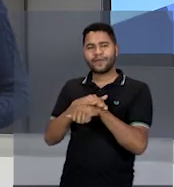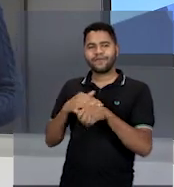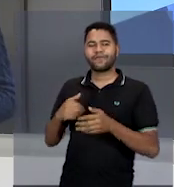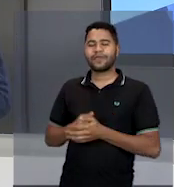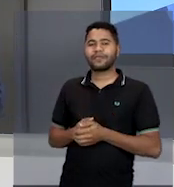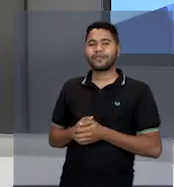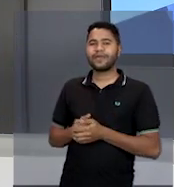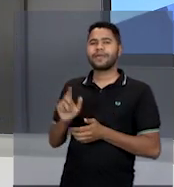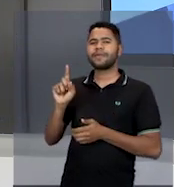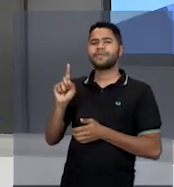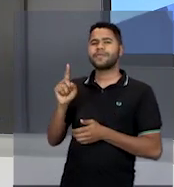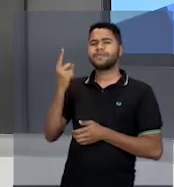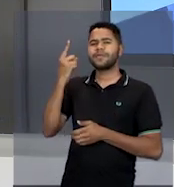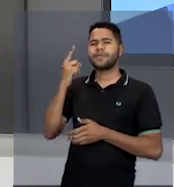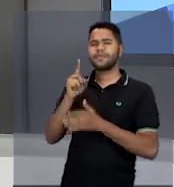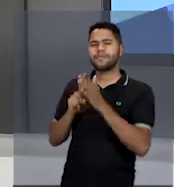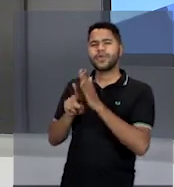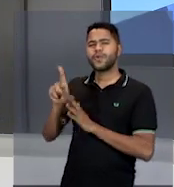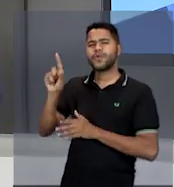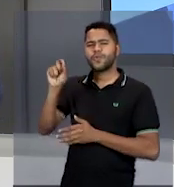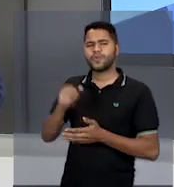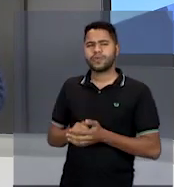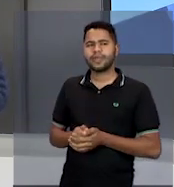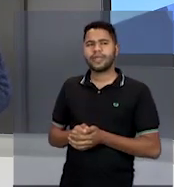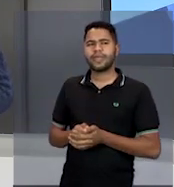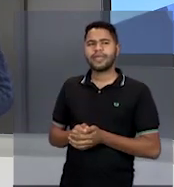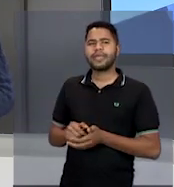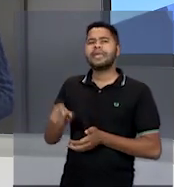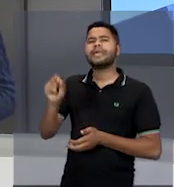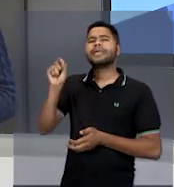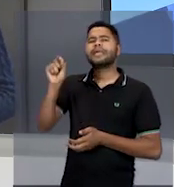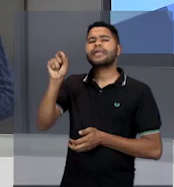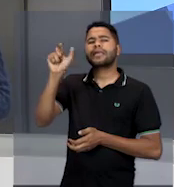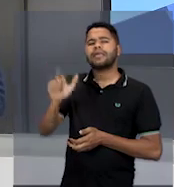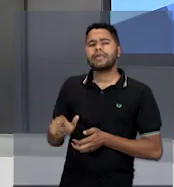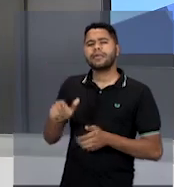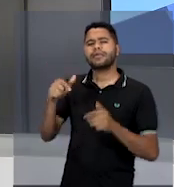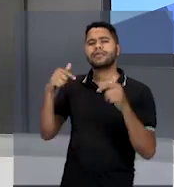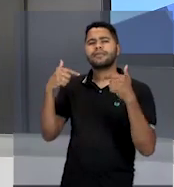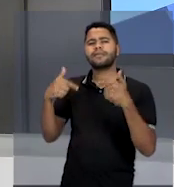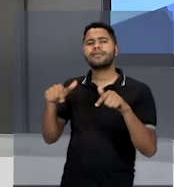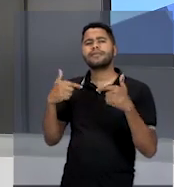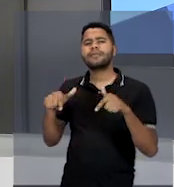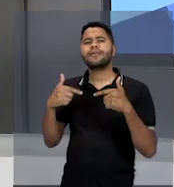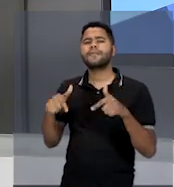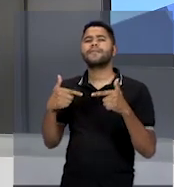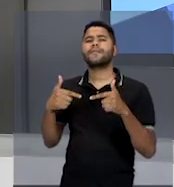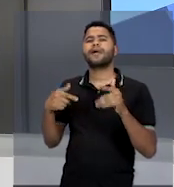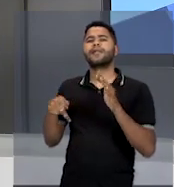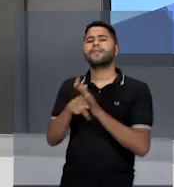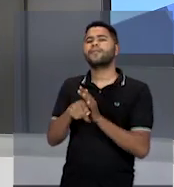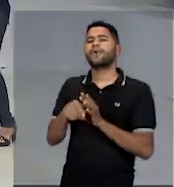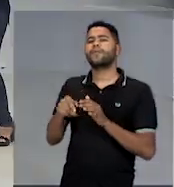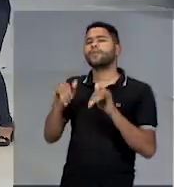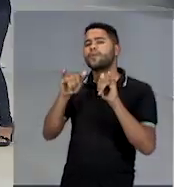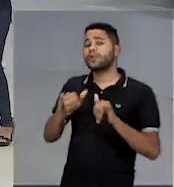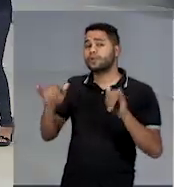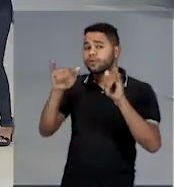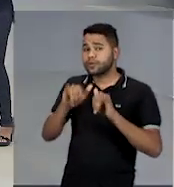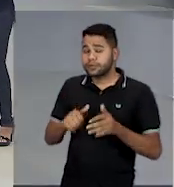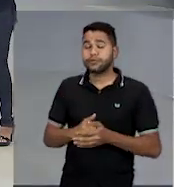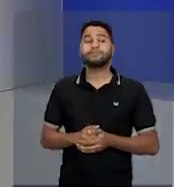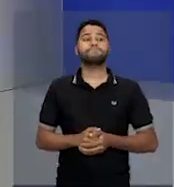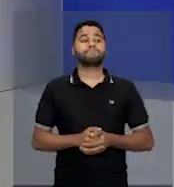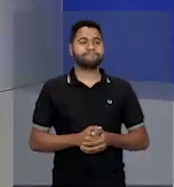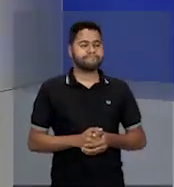Então a primeira pergunta seria a seguinte: quem trabalha diretamente com a notícia? Pois